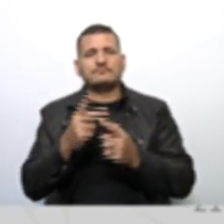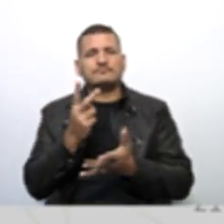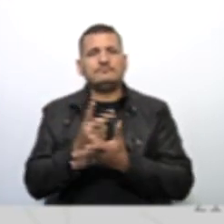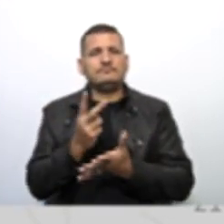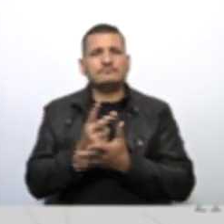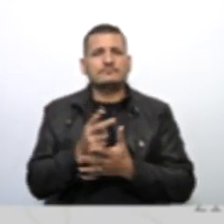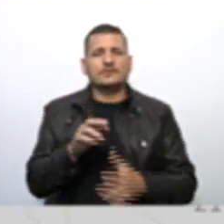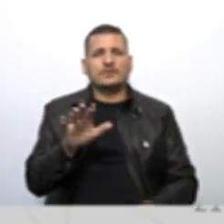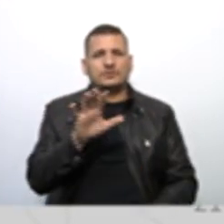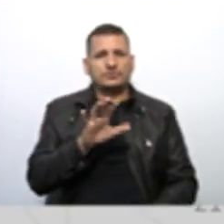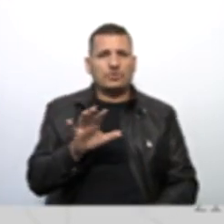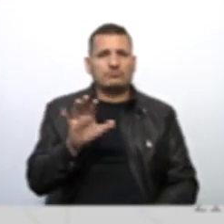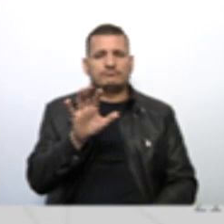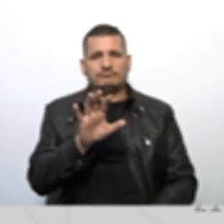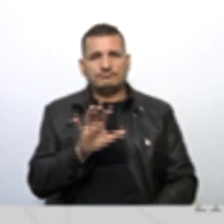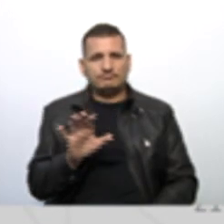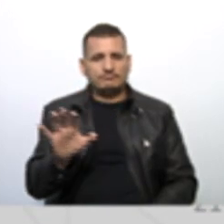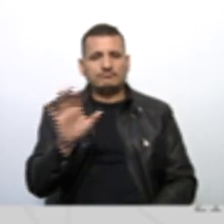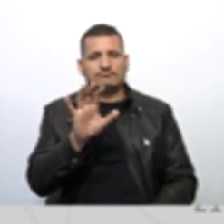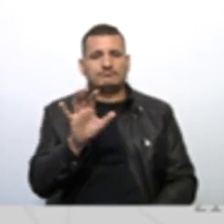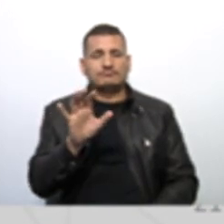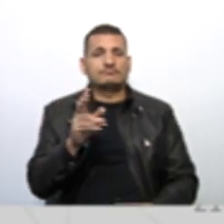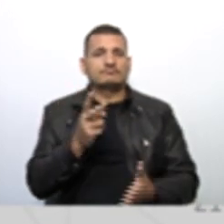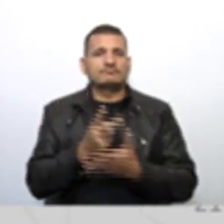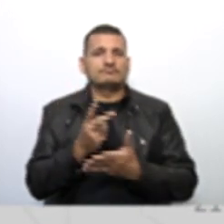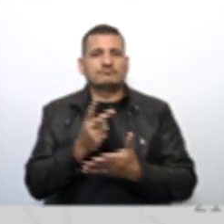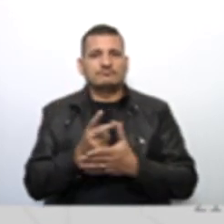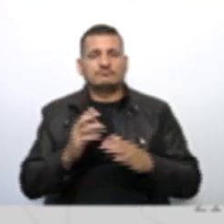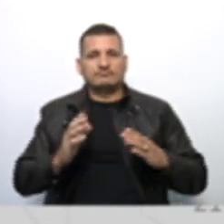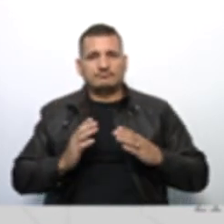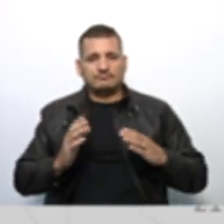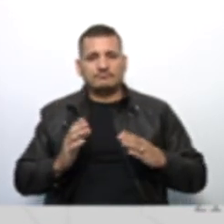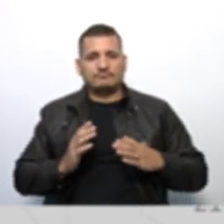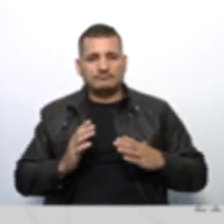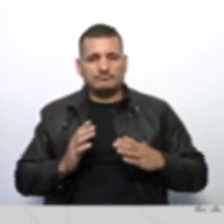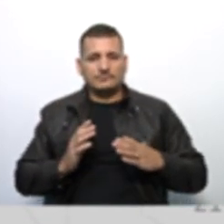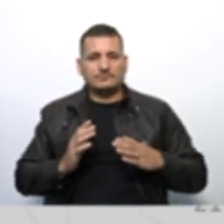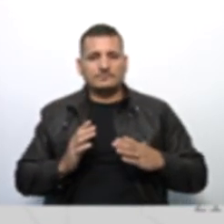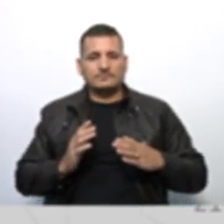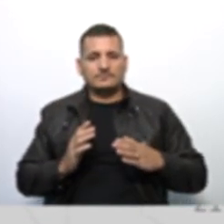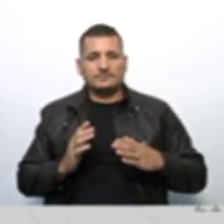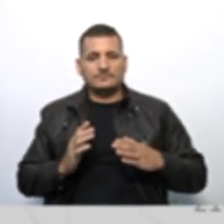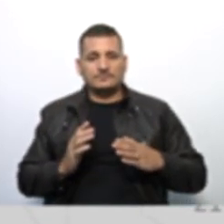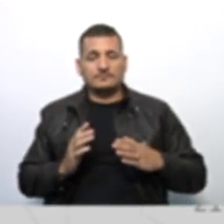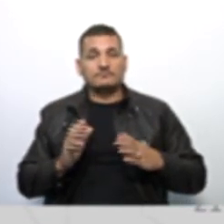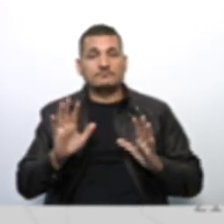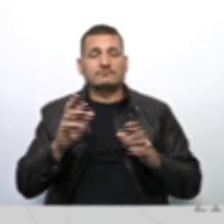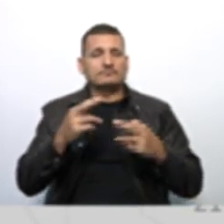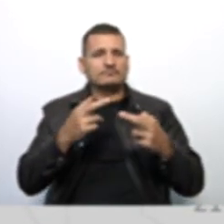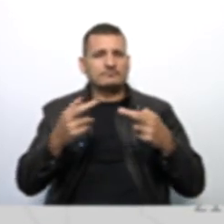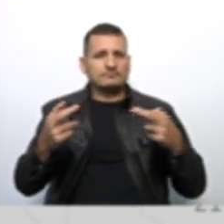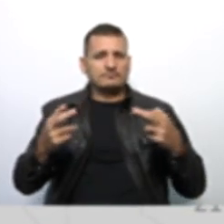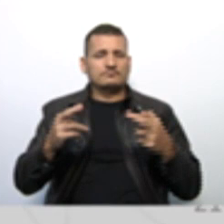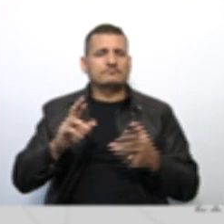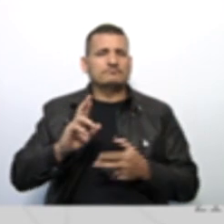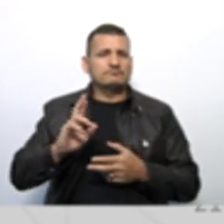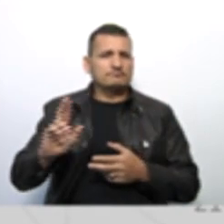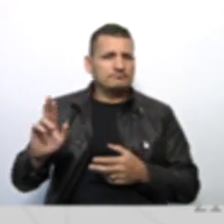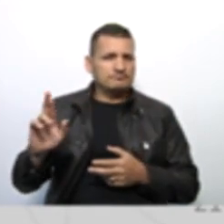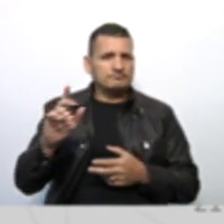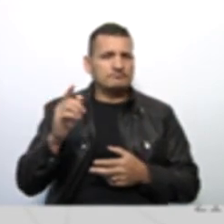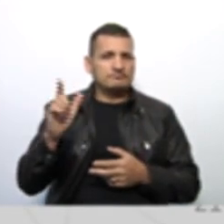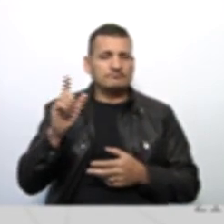geográfica, ou seja, na mesma cidade. Mesmo que redes diferentes usem